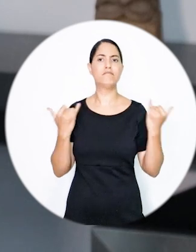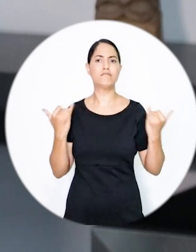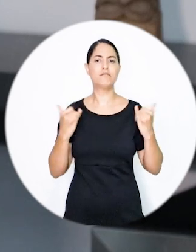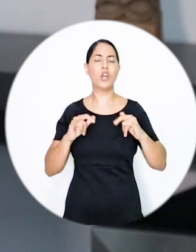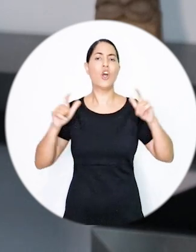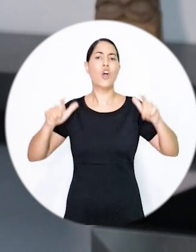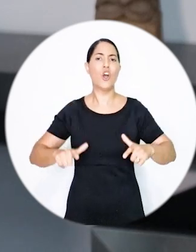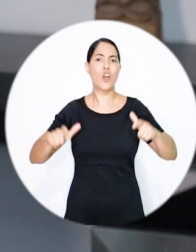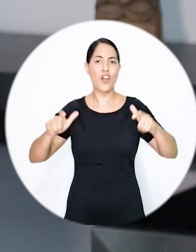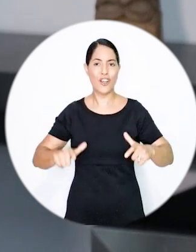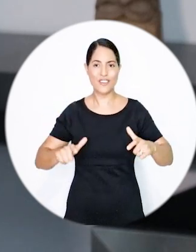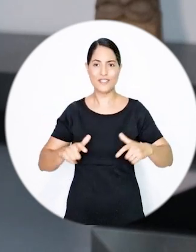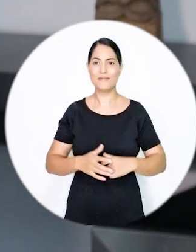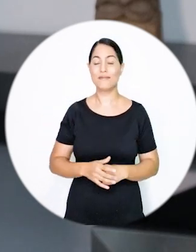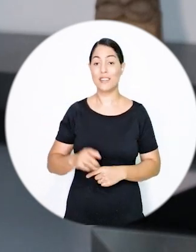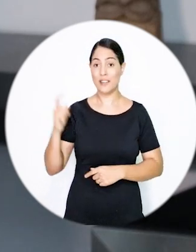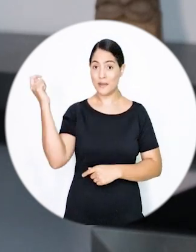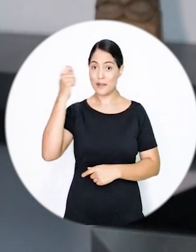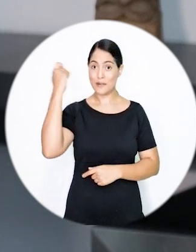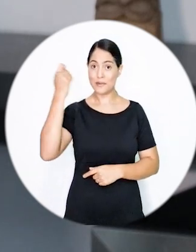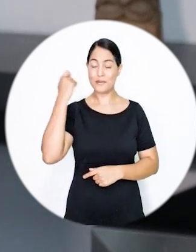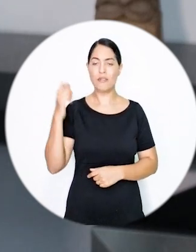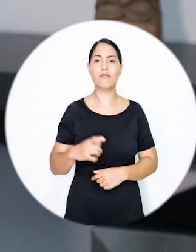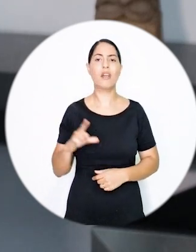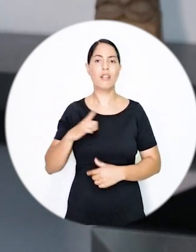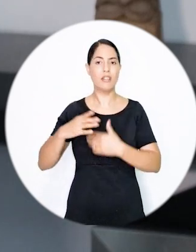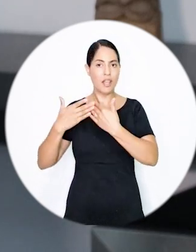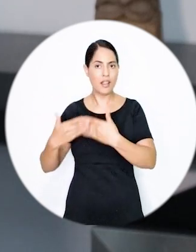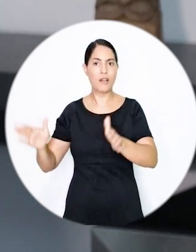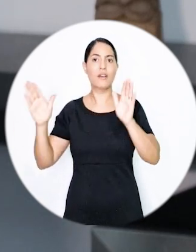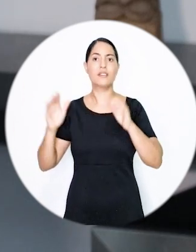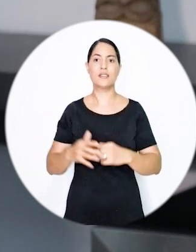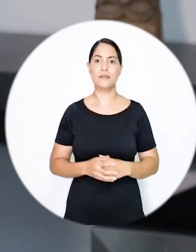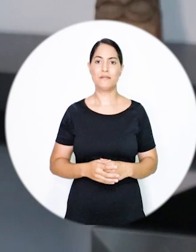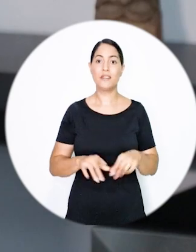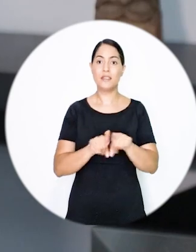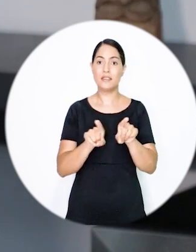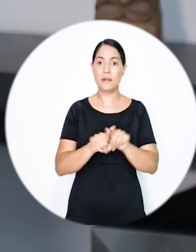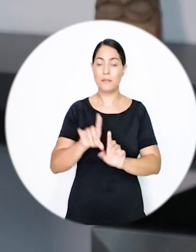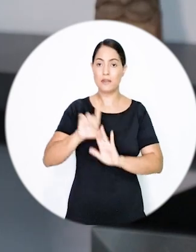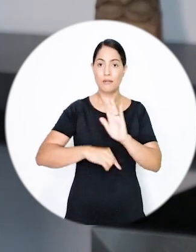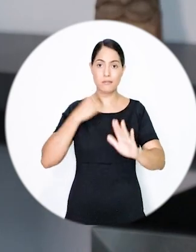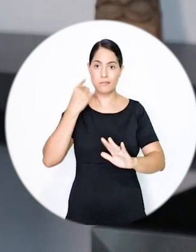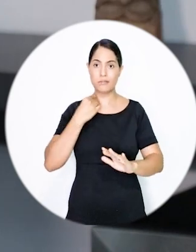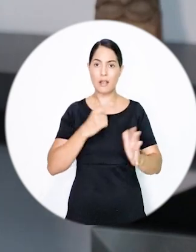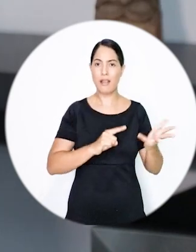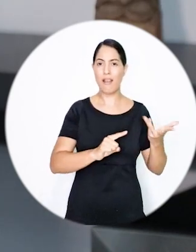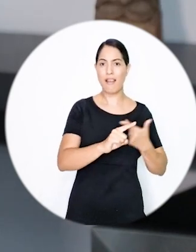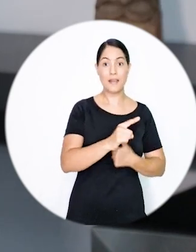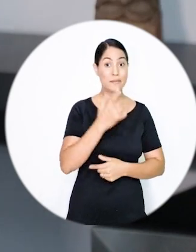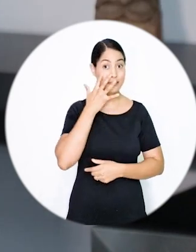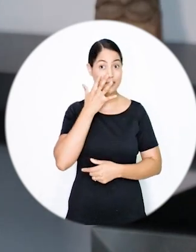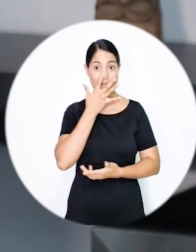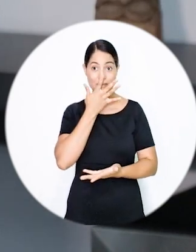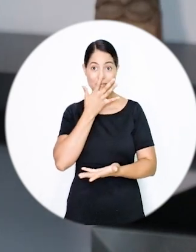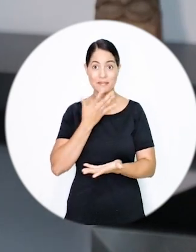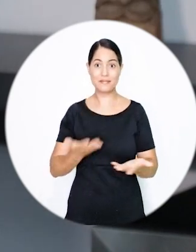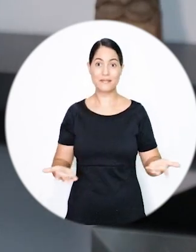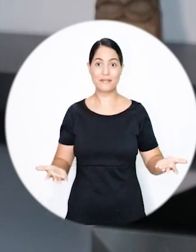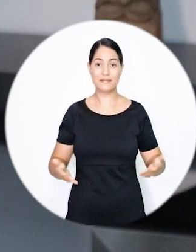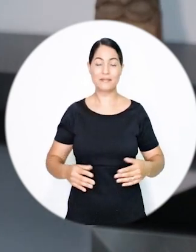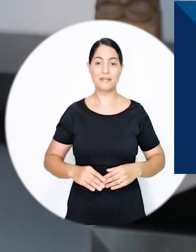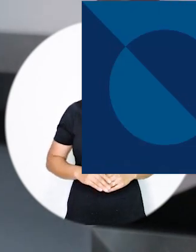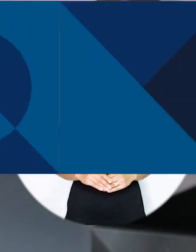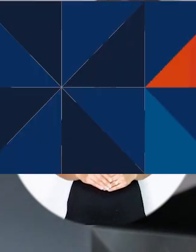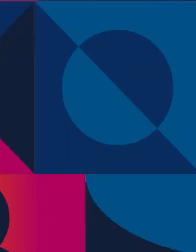as principais entregas e atuações da seccional da OAB no Rio Grande do Sul, como inaugurações, prerrogativas e muito mais.